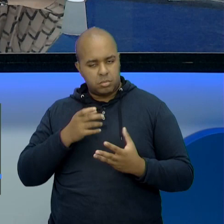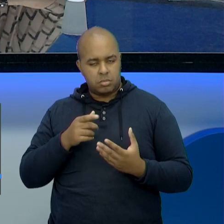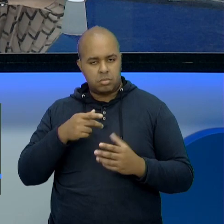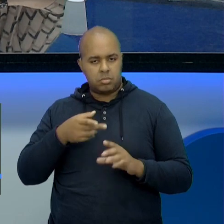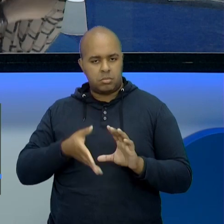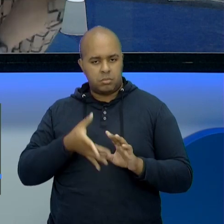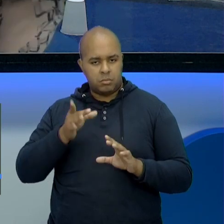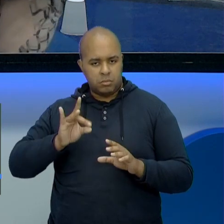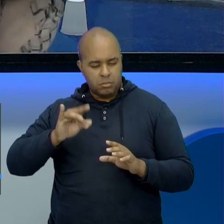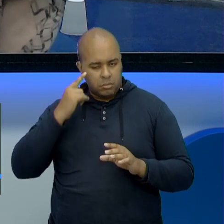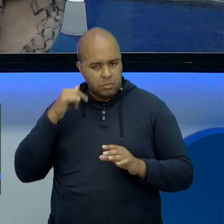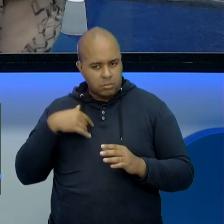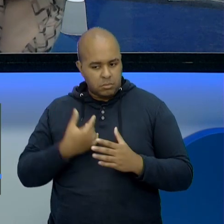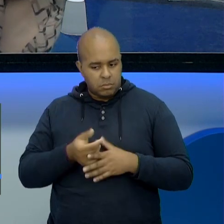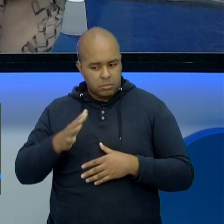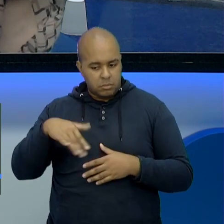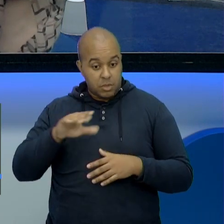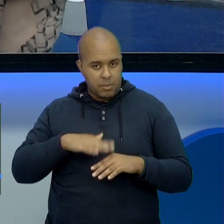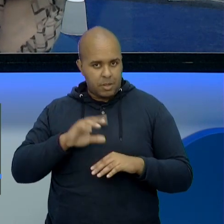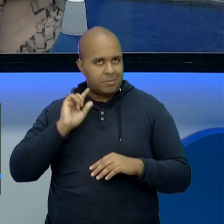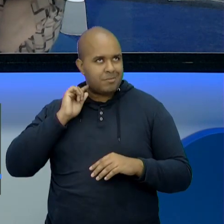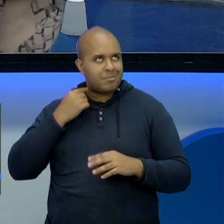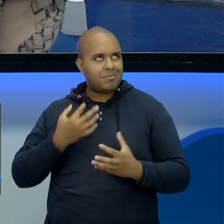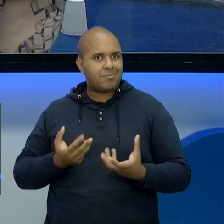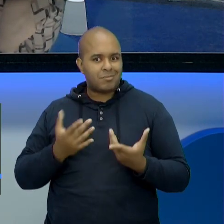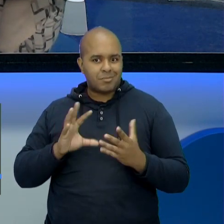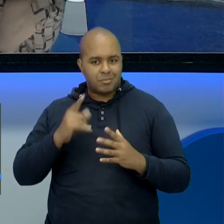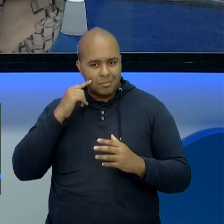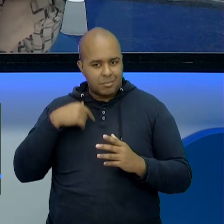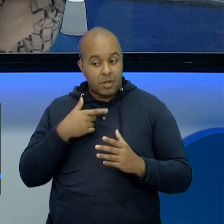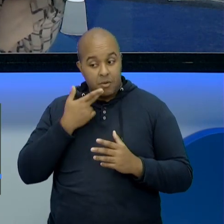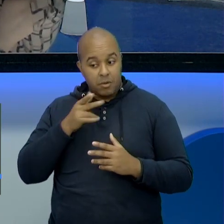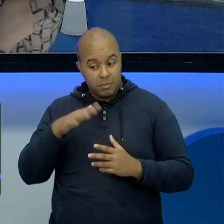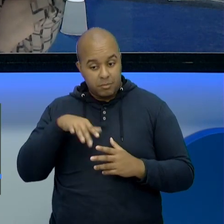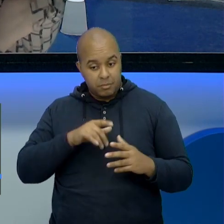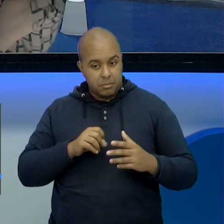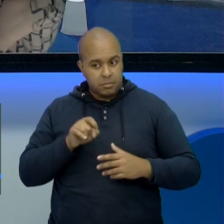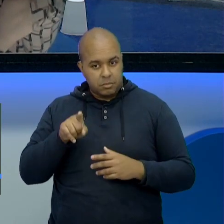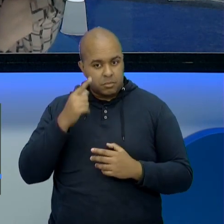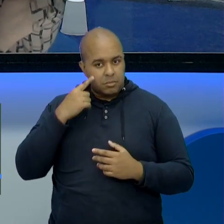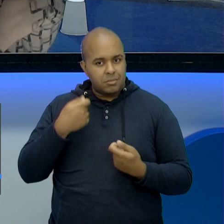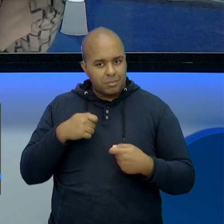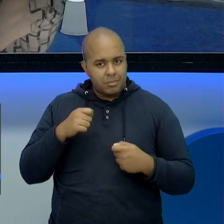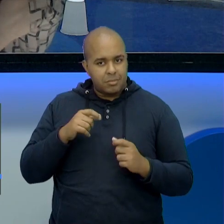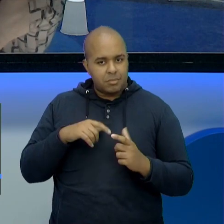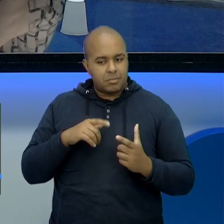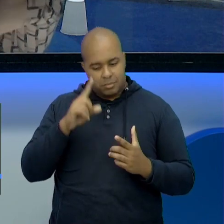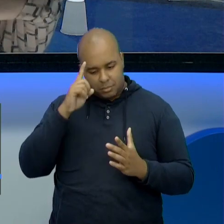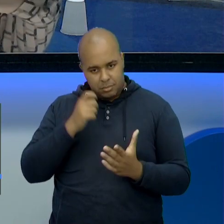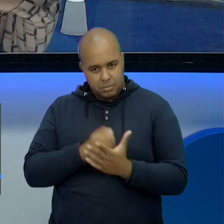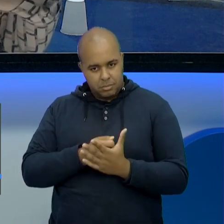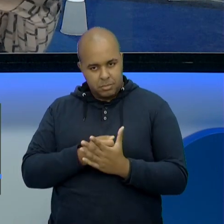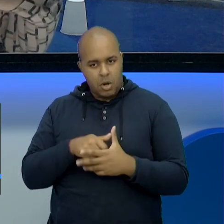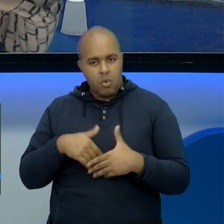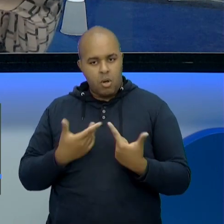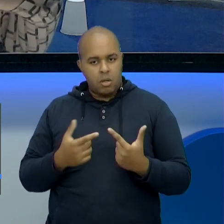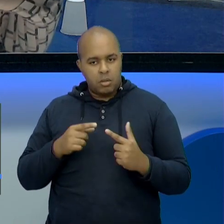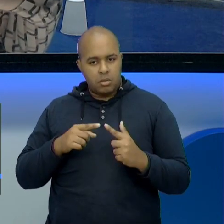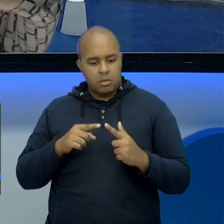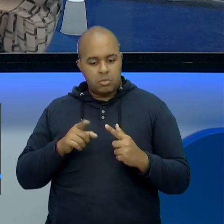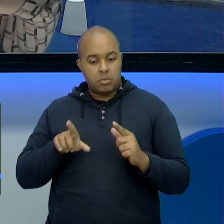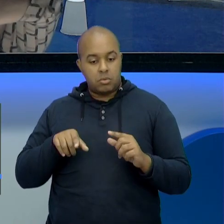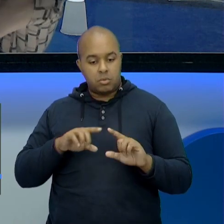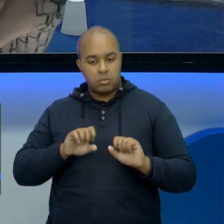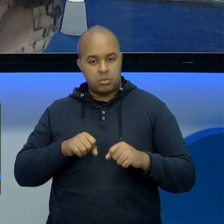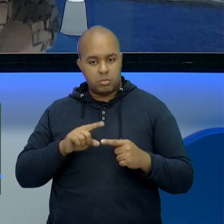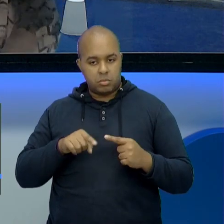petróleo, tal. Esses setores que mais poluem, eles falaram, setores, vocês precisam determinar quais são as suas